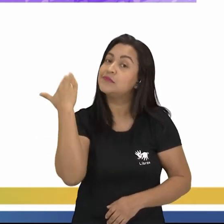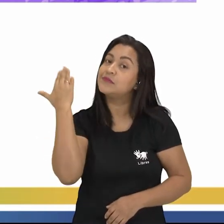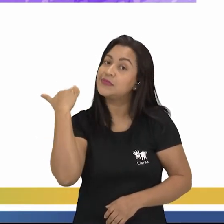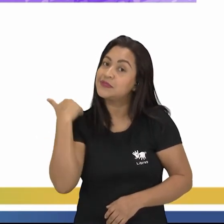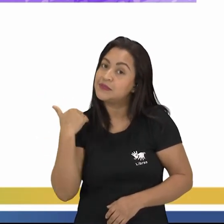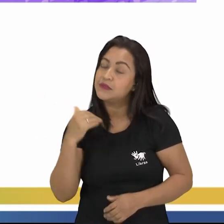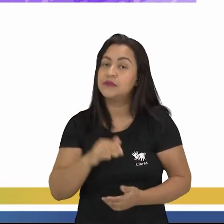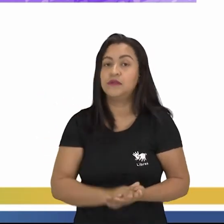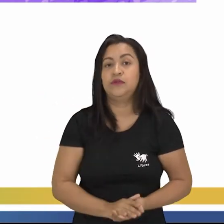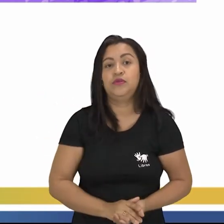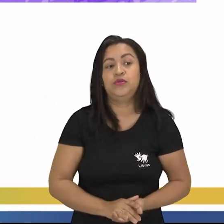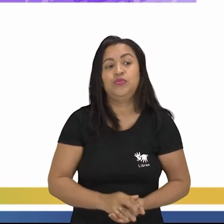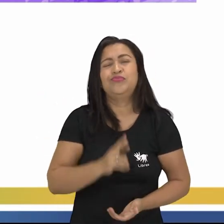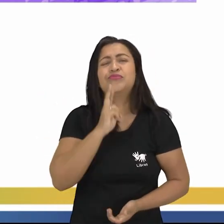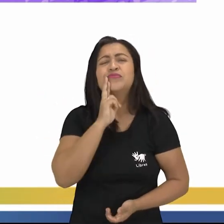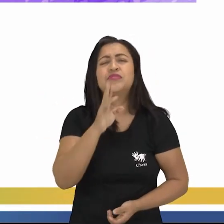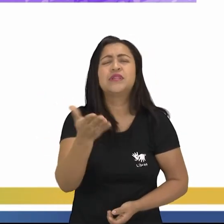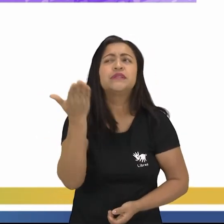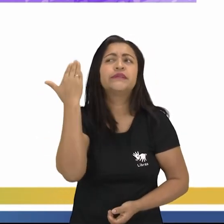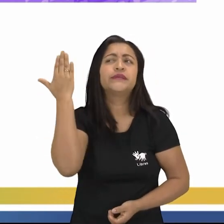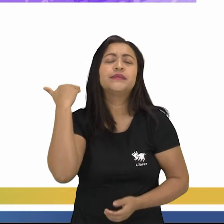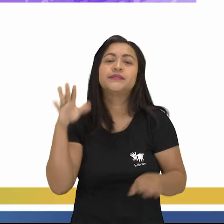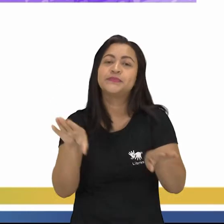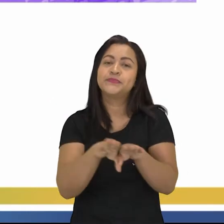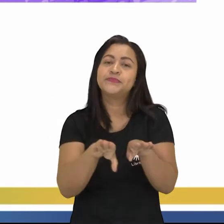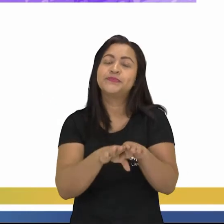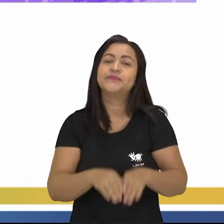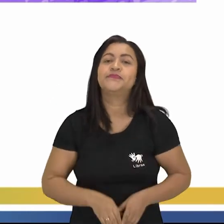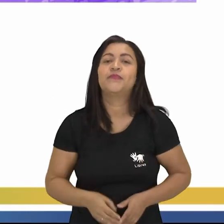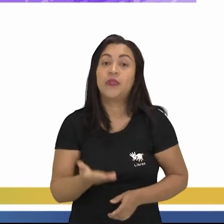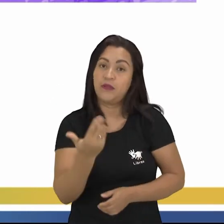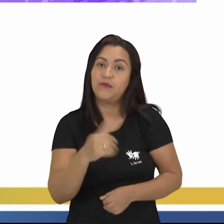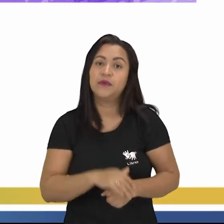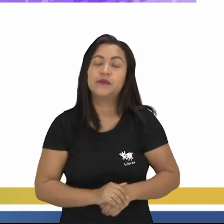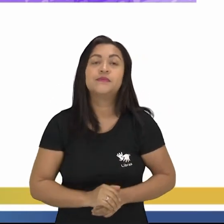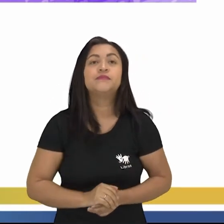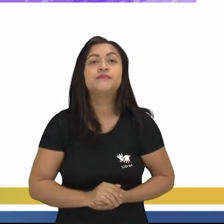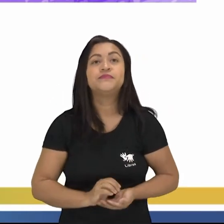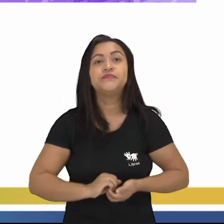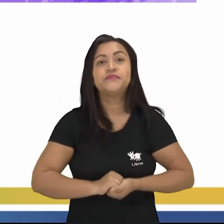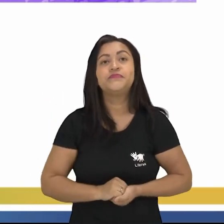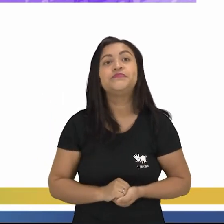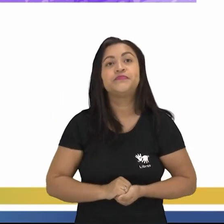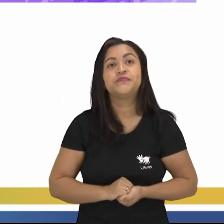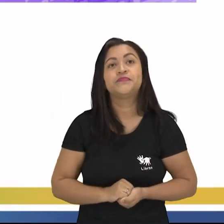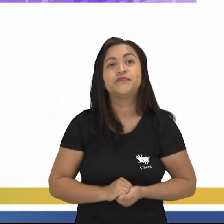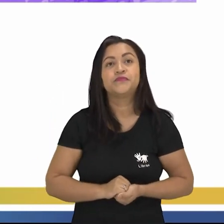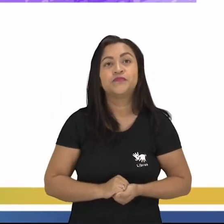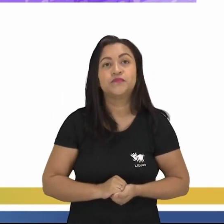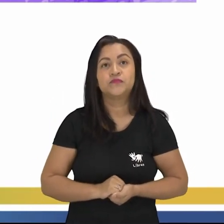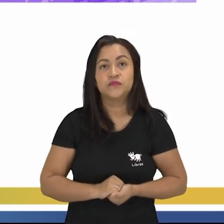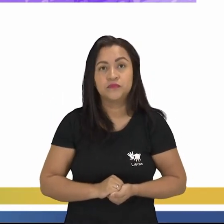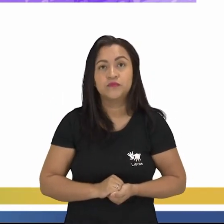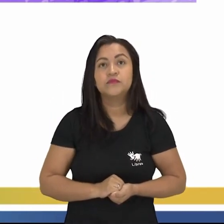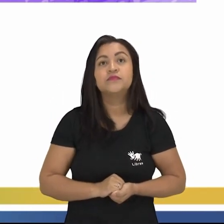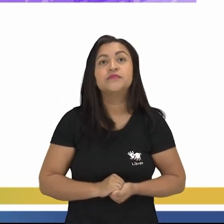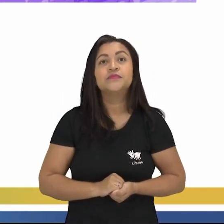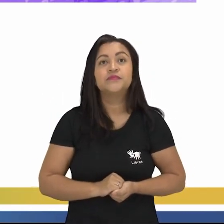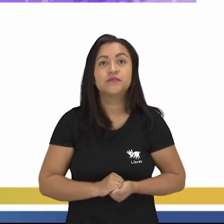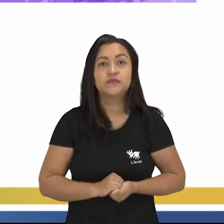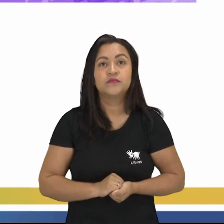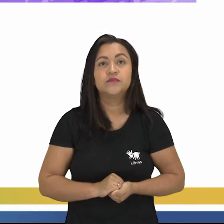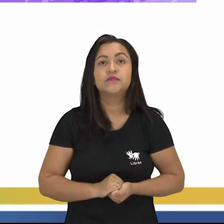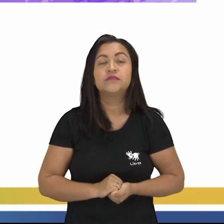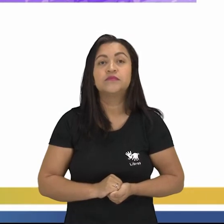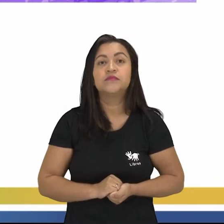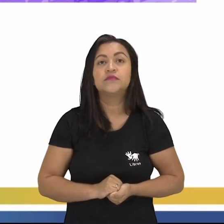com resultado lá no passado também. Então vamos ver aqui, ó. The third conditional uses past perfect